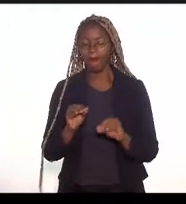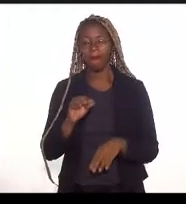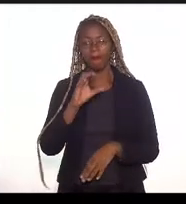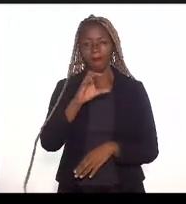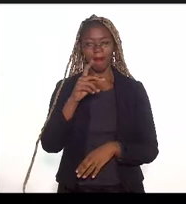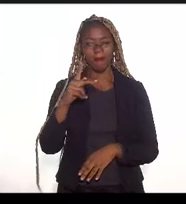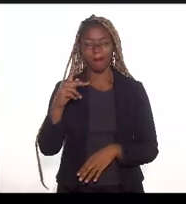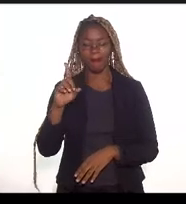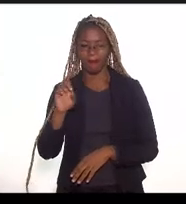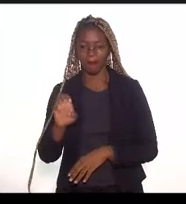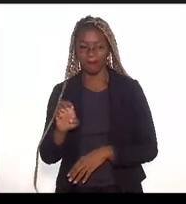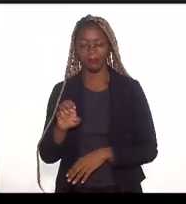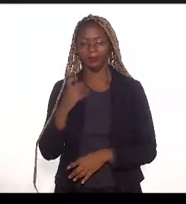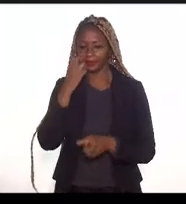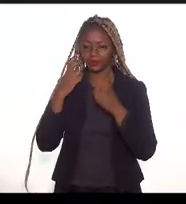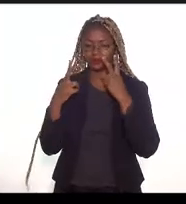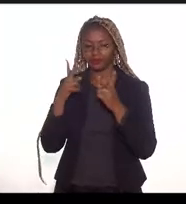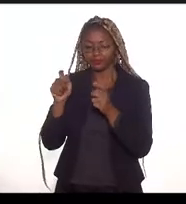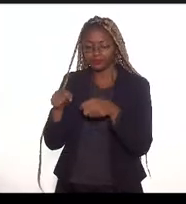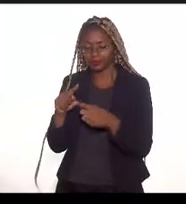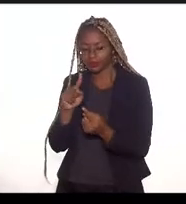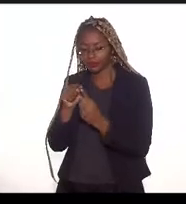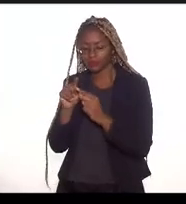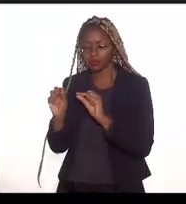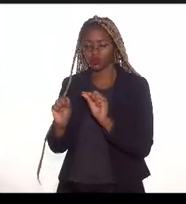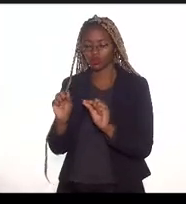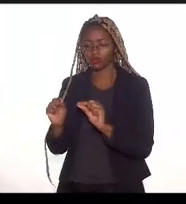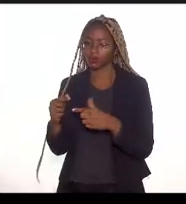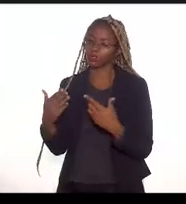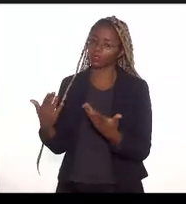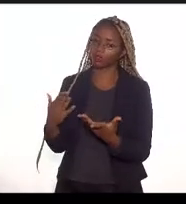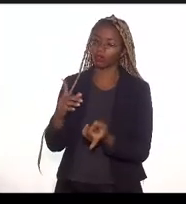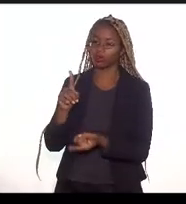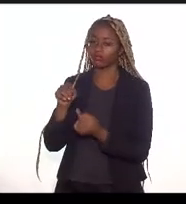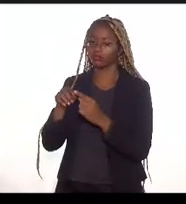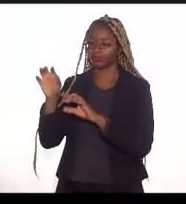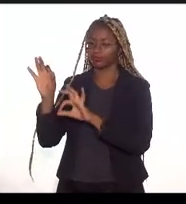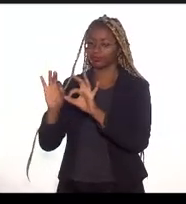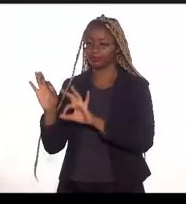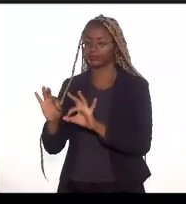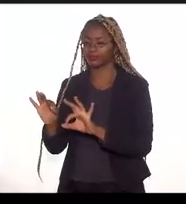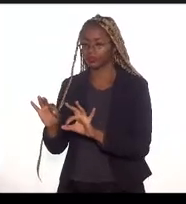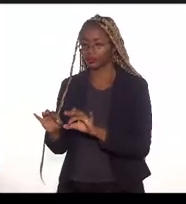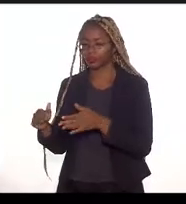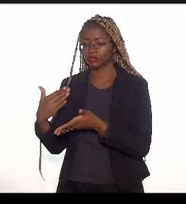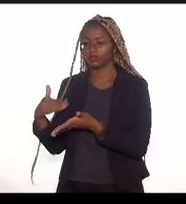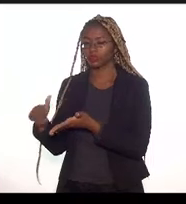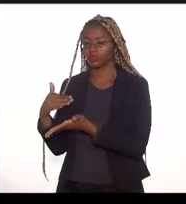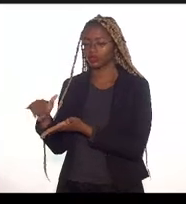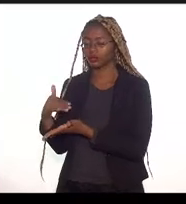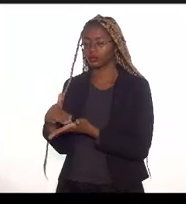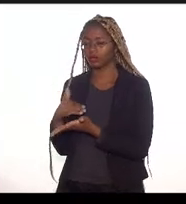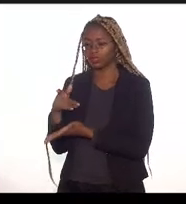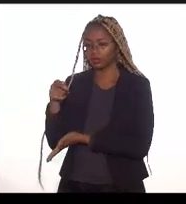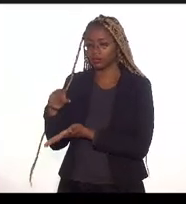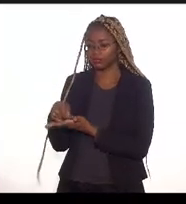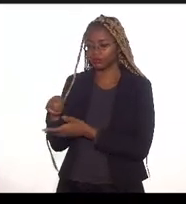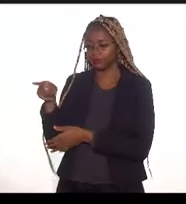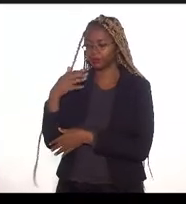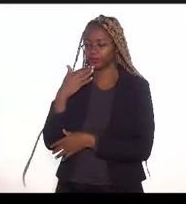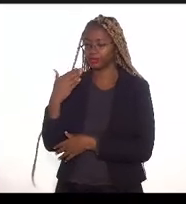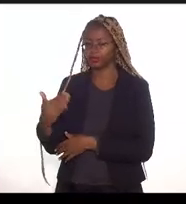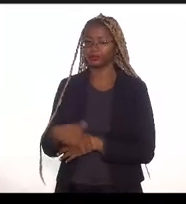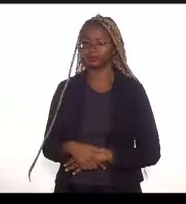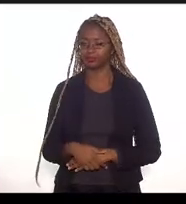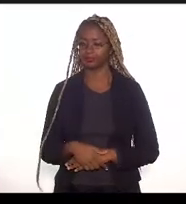sua deliberação de enquadramento, ou não. Fica a critério do projeto e dos secretários que as compõem. Superada essa